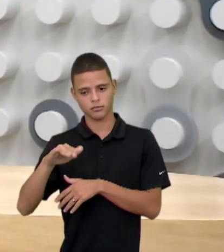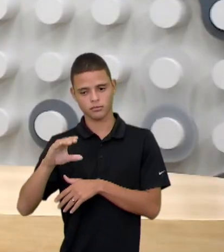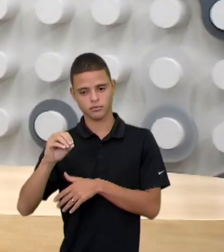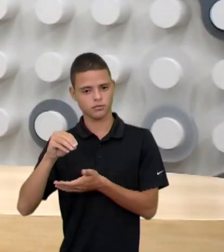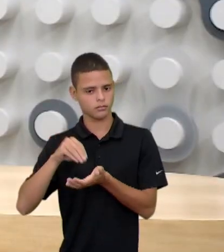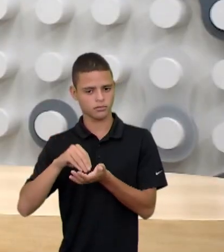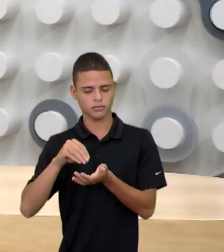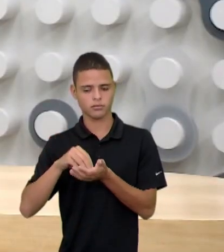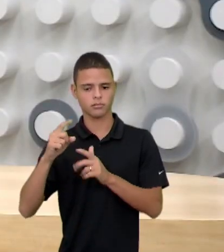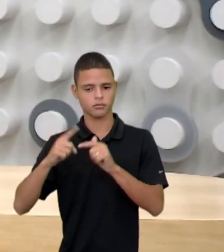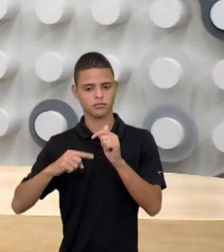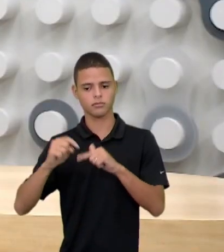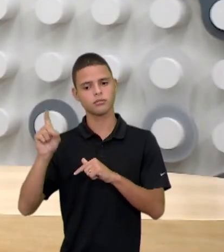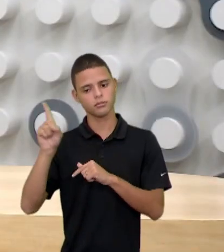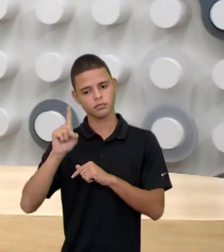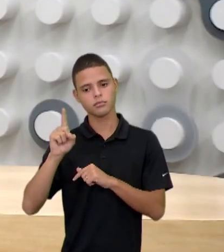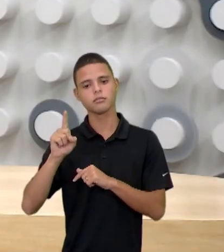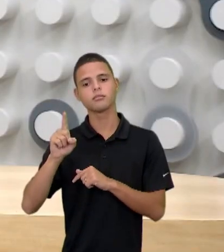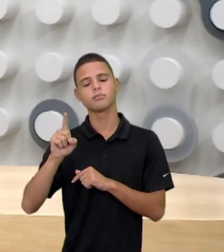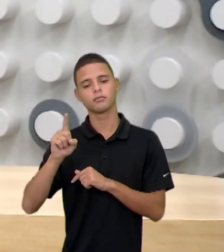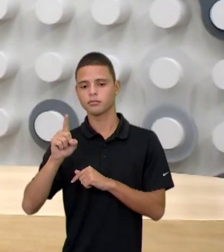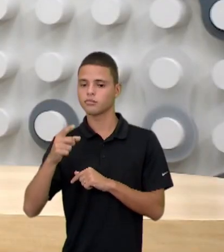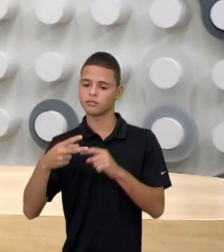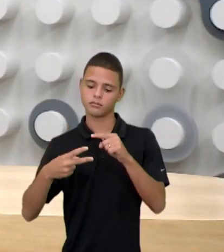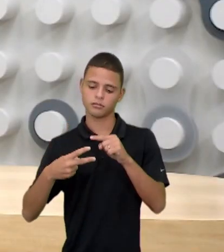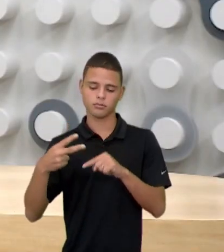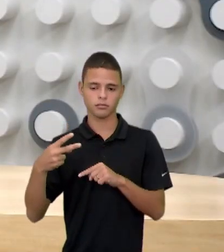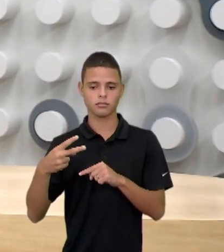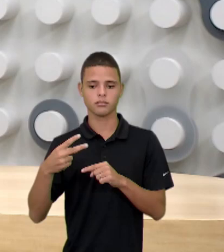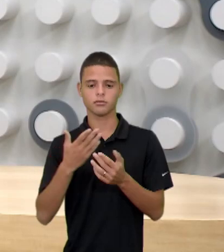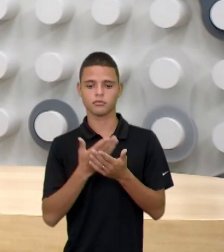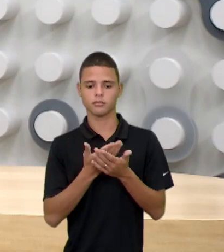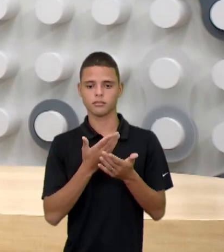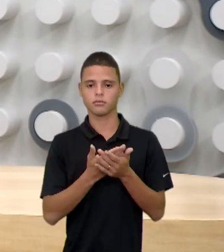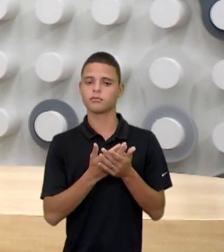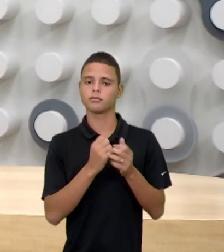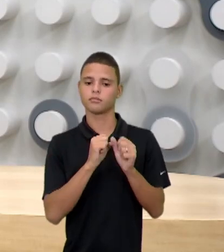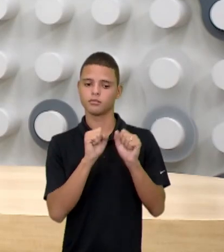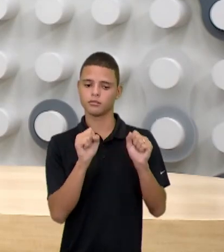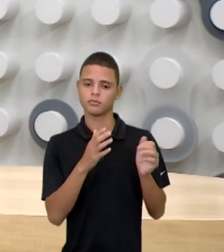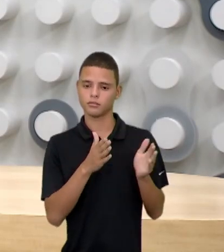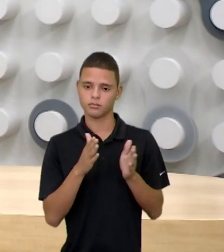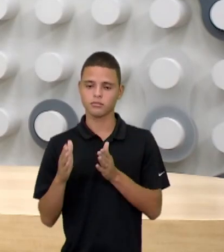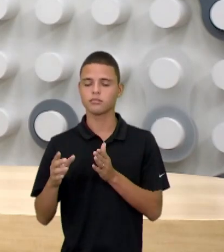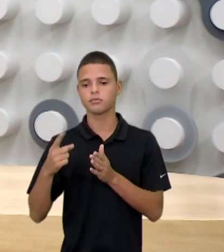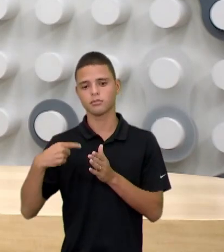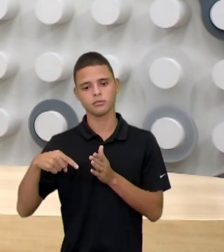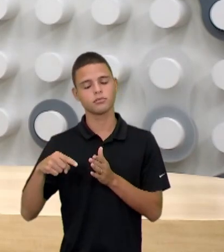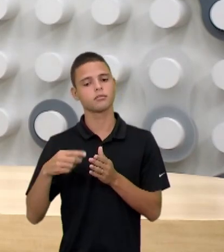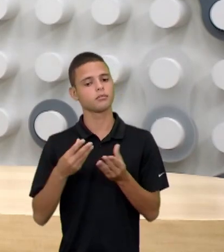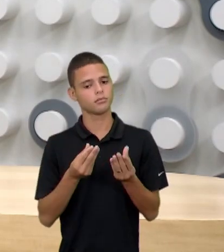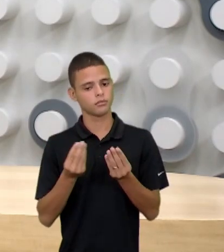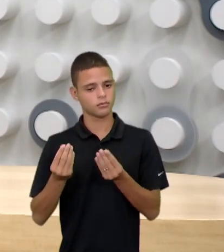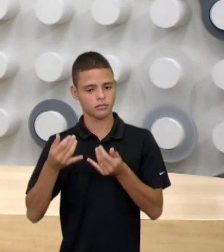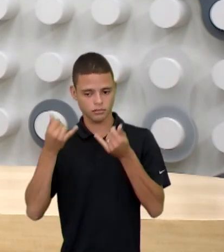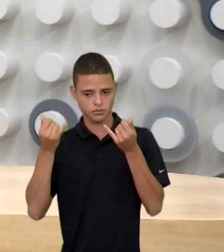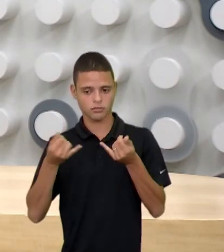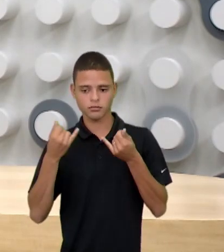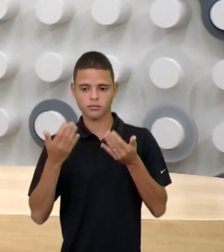vocês vão ter. Essas 2 aulas de sistematização, né, nós passamos bastante informações para